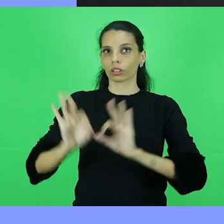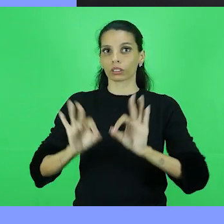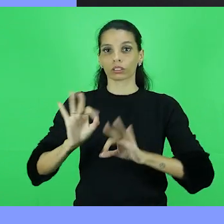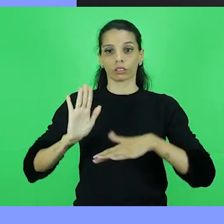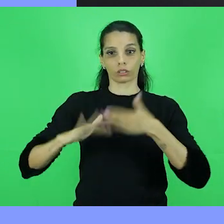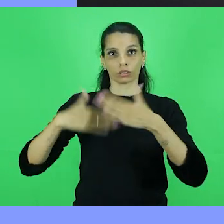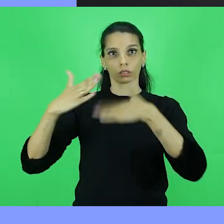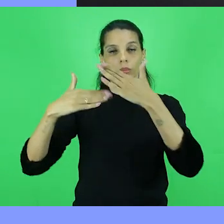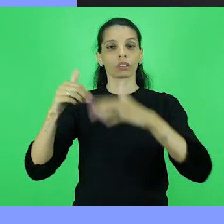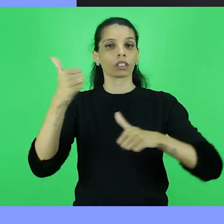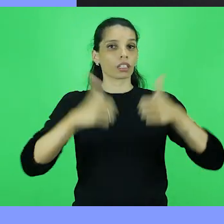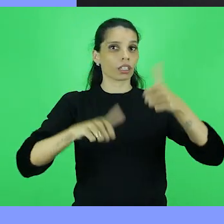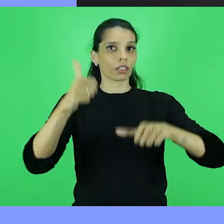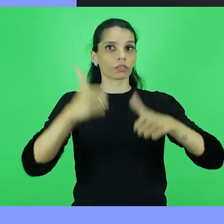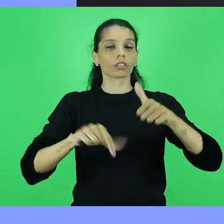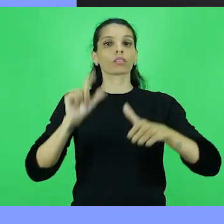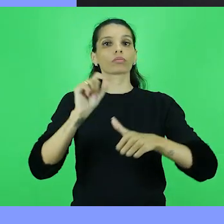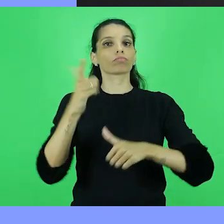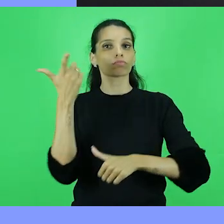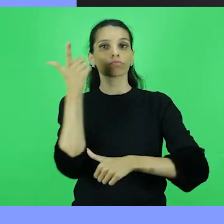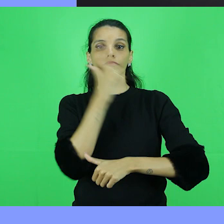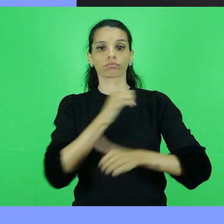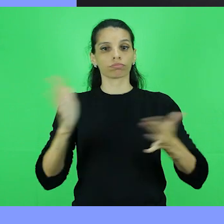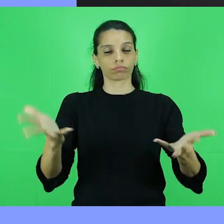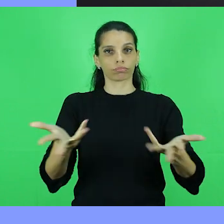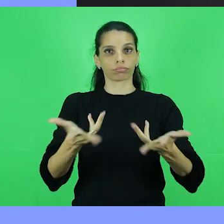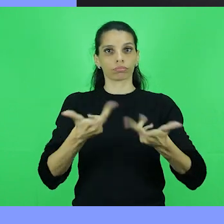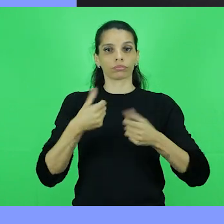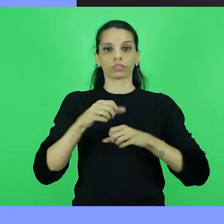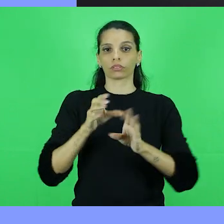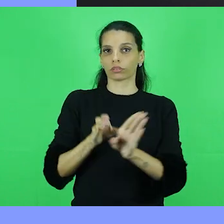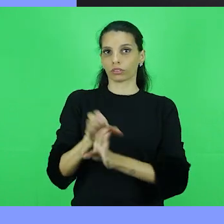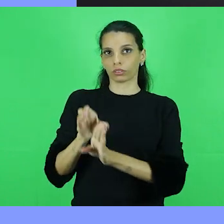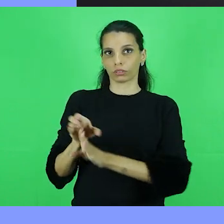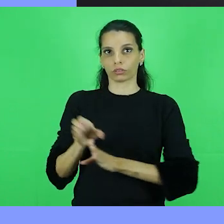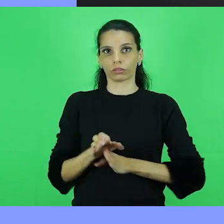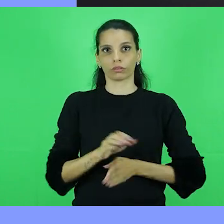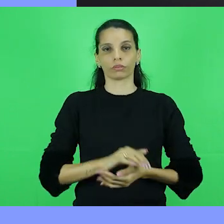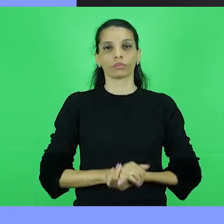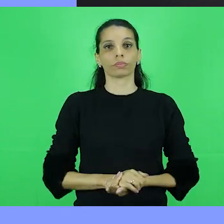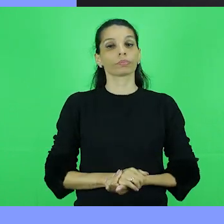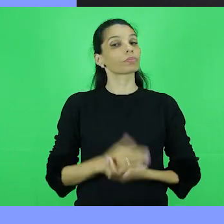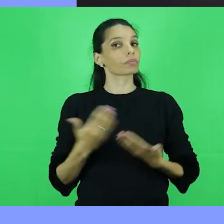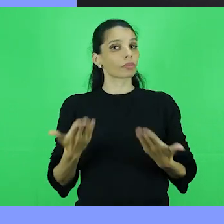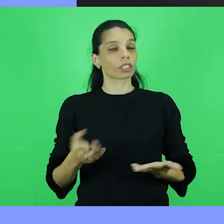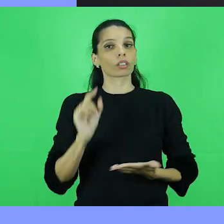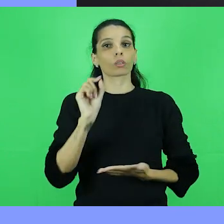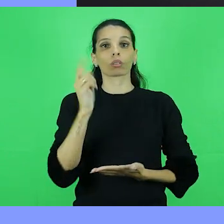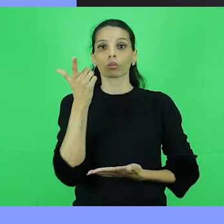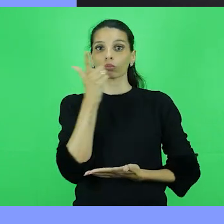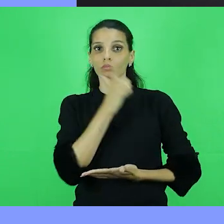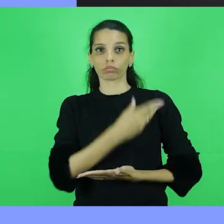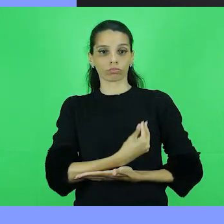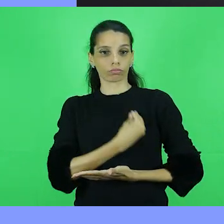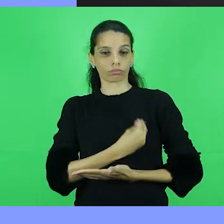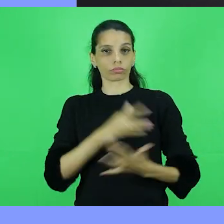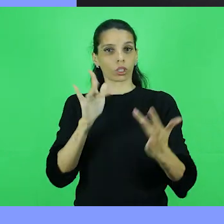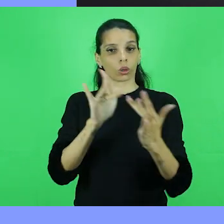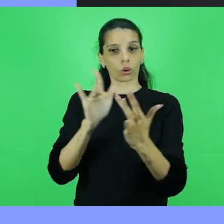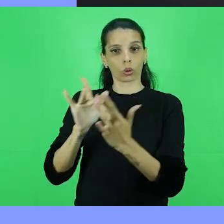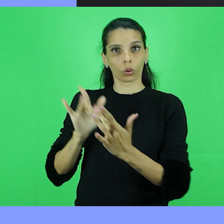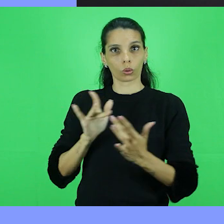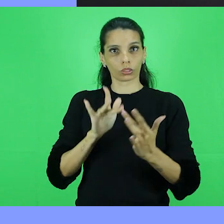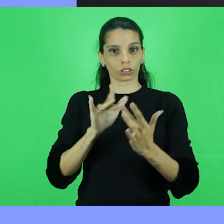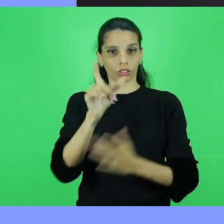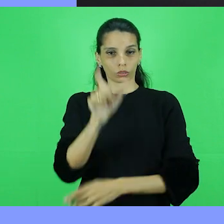e avaliar a eficiência de suas orientações fazer-se presente na vida do